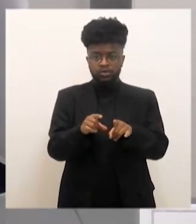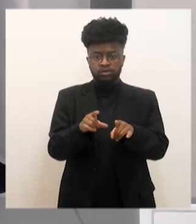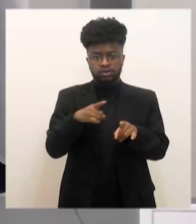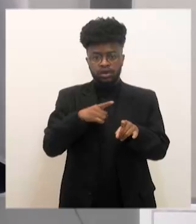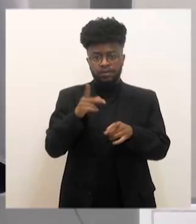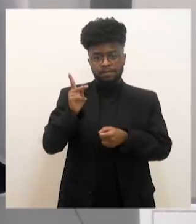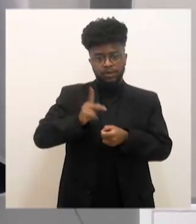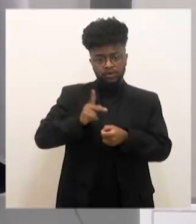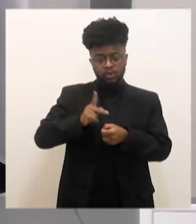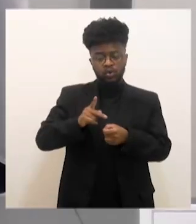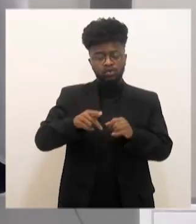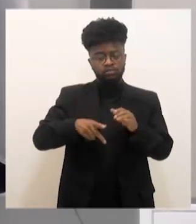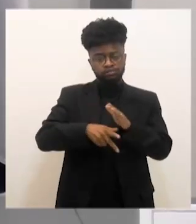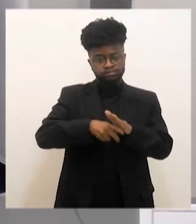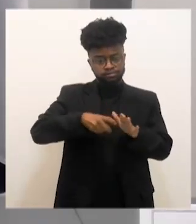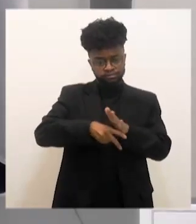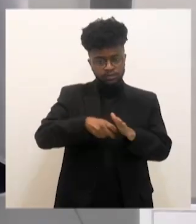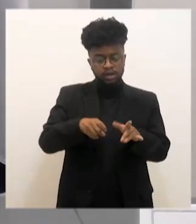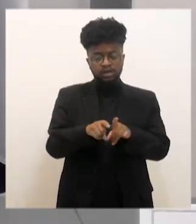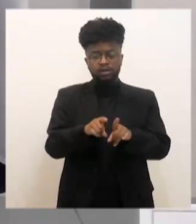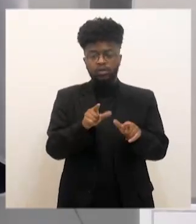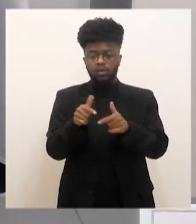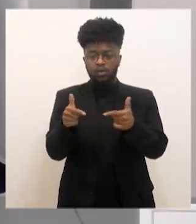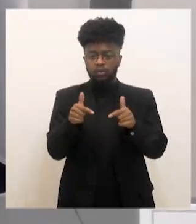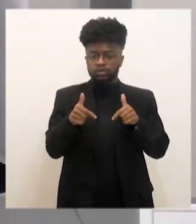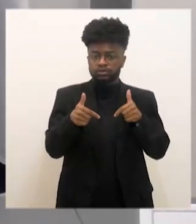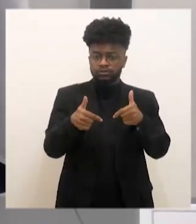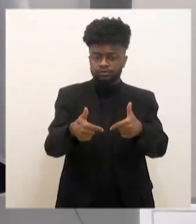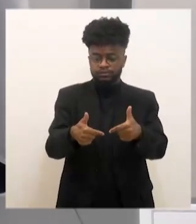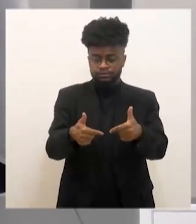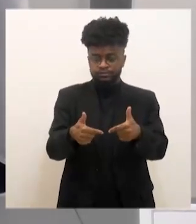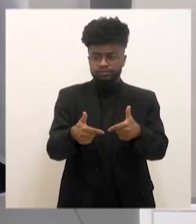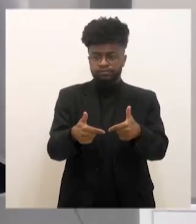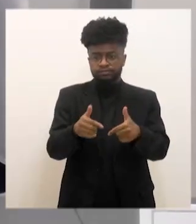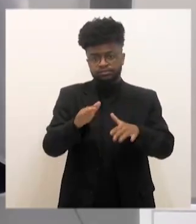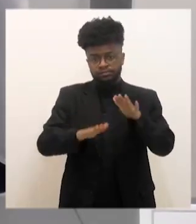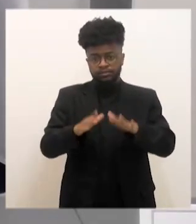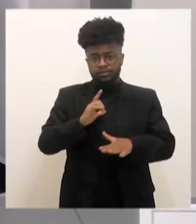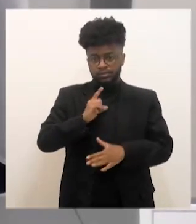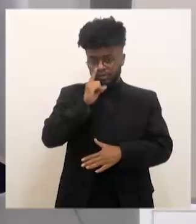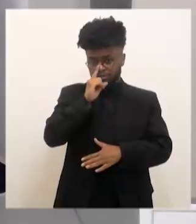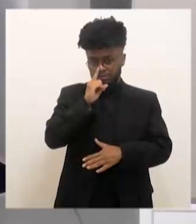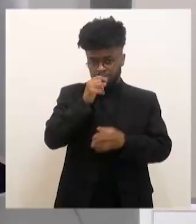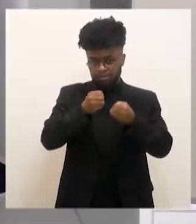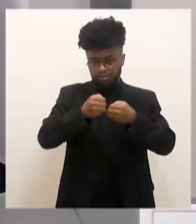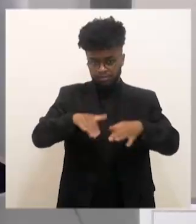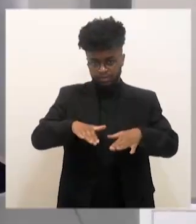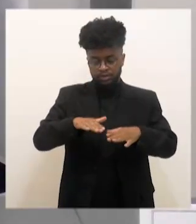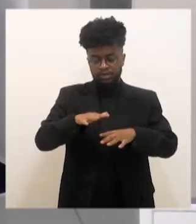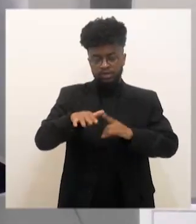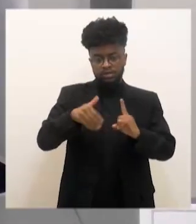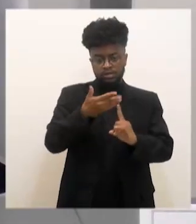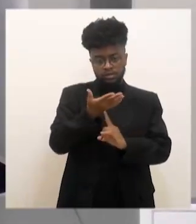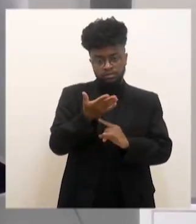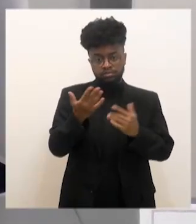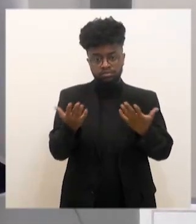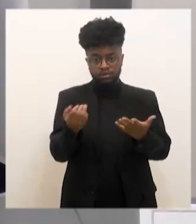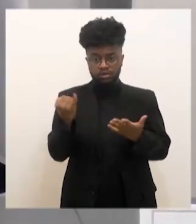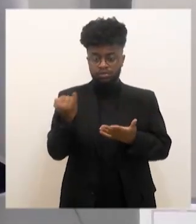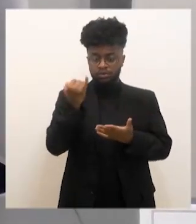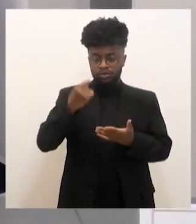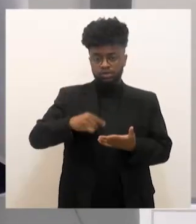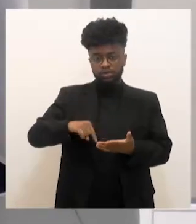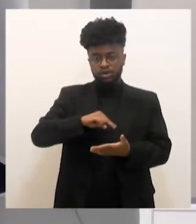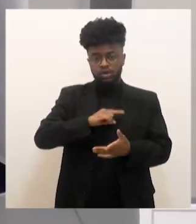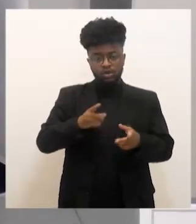por exemplo, e outras atividades que muitas vezes nos causam risco ambiental. Então, é fundamental que a gente